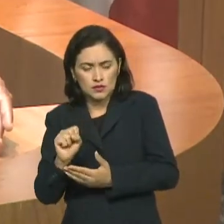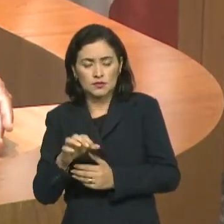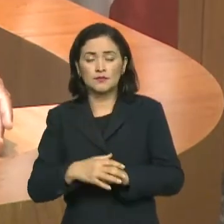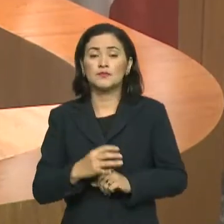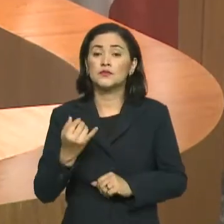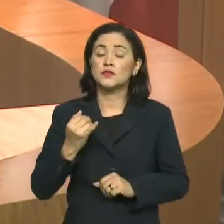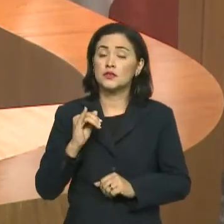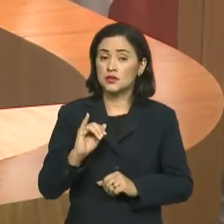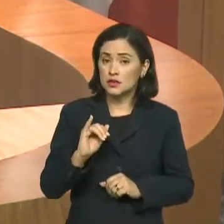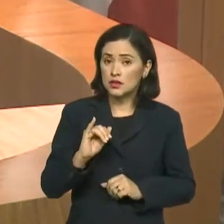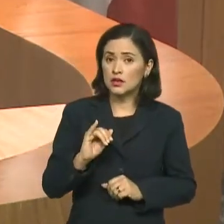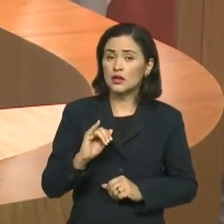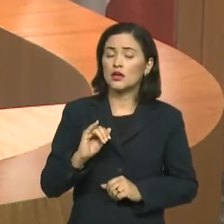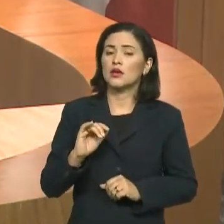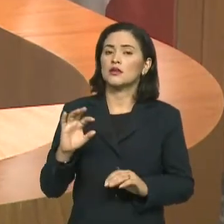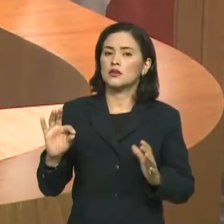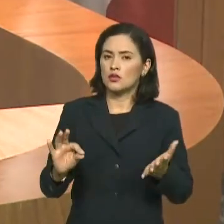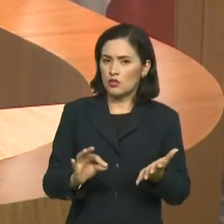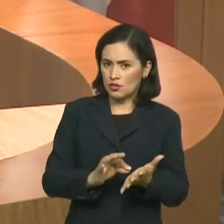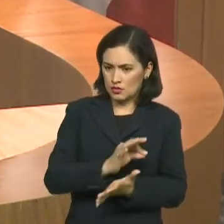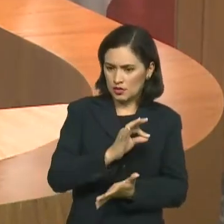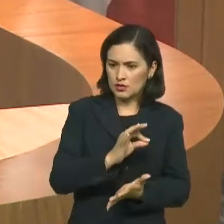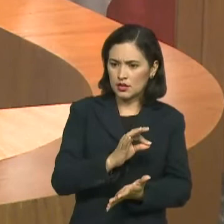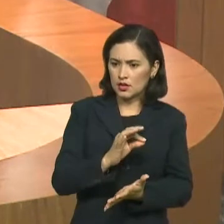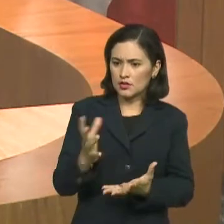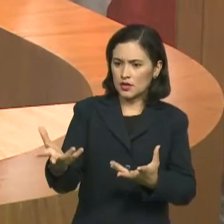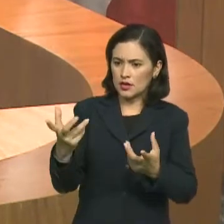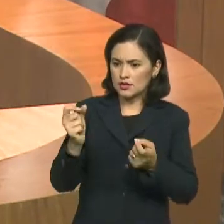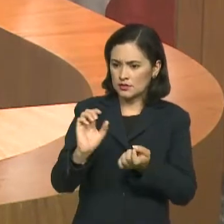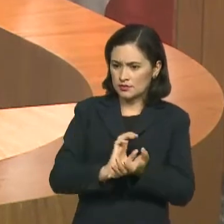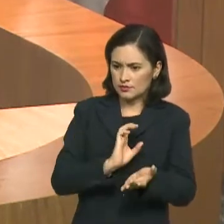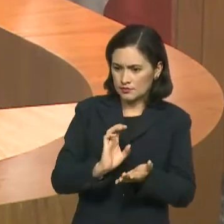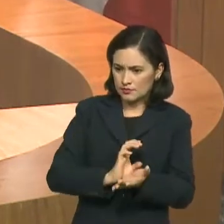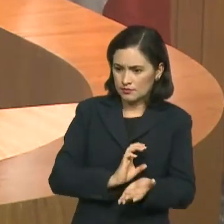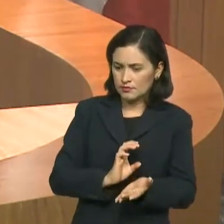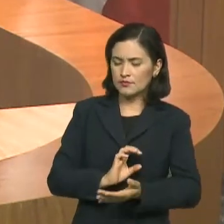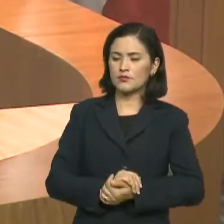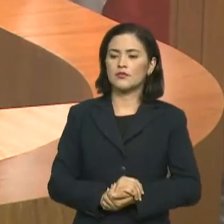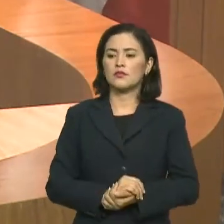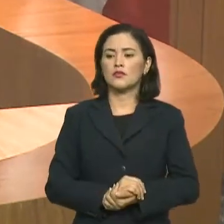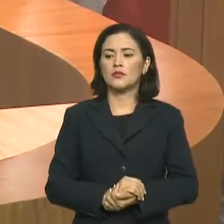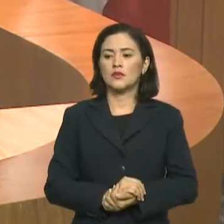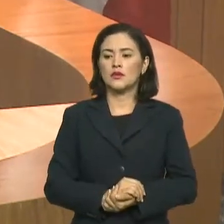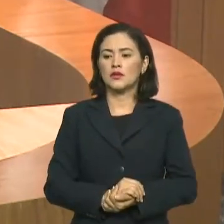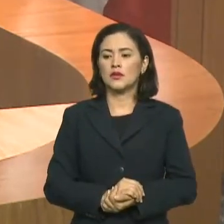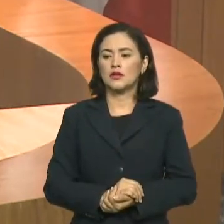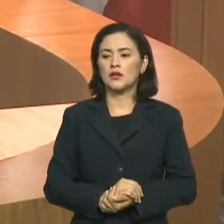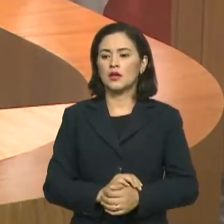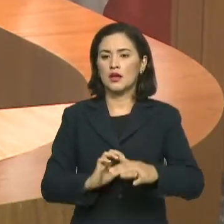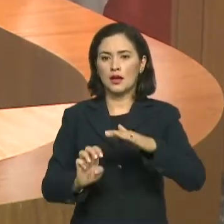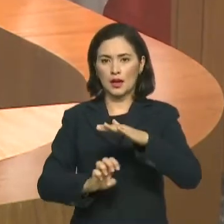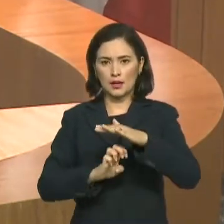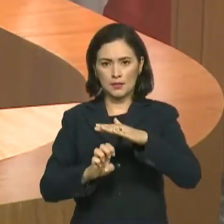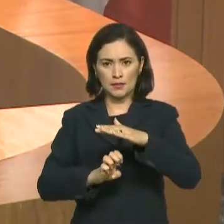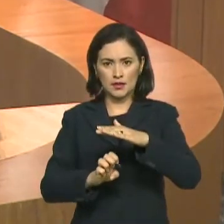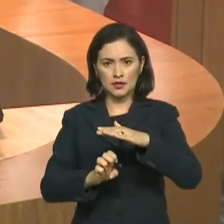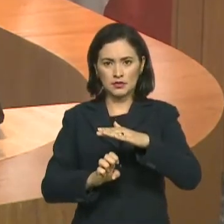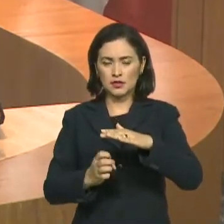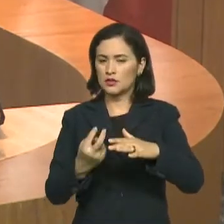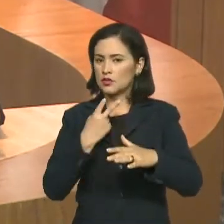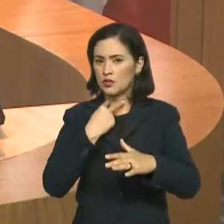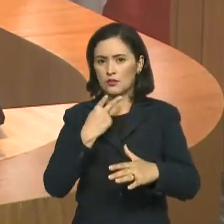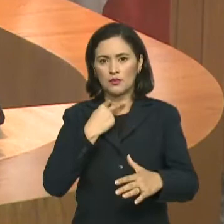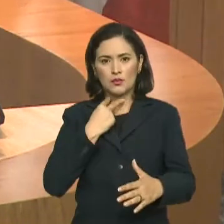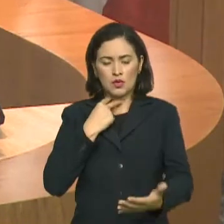recebendo recurso para isso, a empresa não pode cobrar as famílias que ali estão para ter